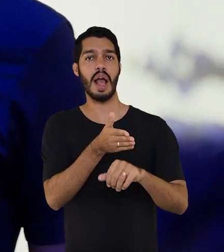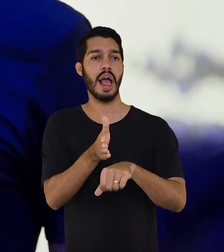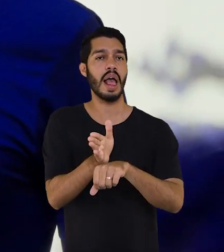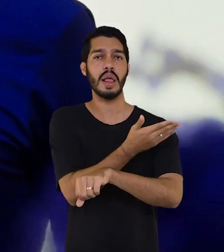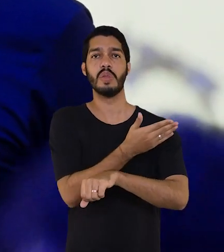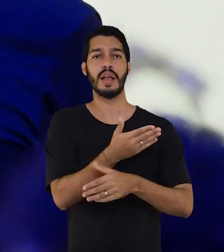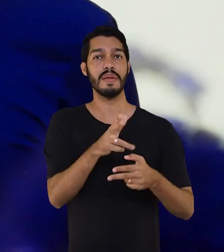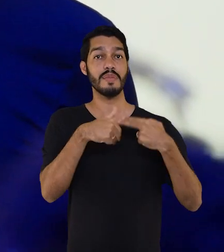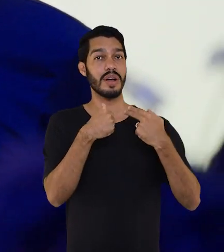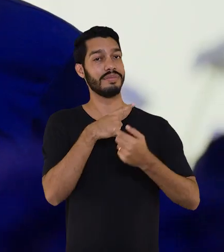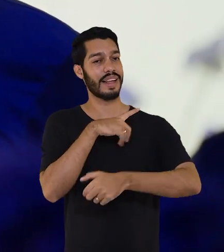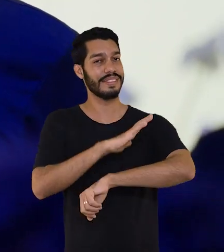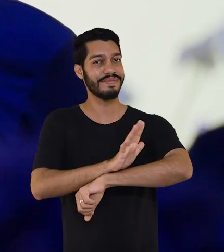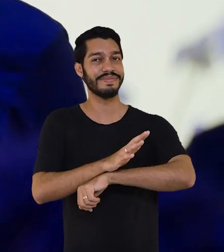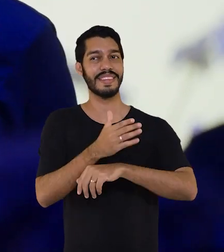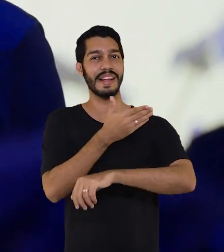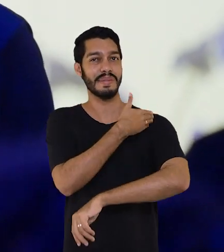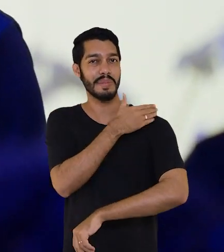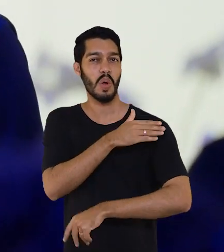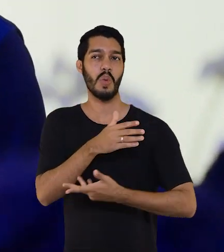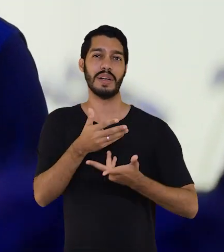diversidade e, geralmente, as empresas